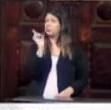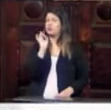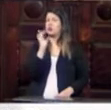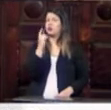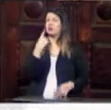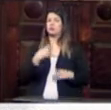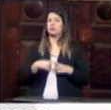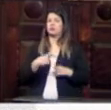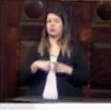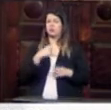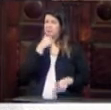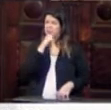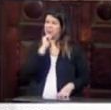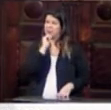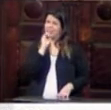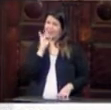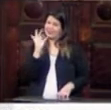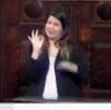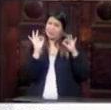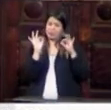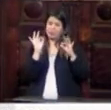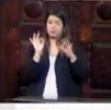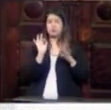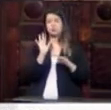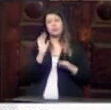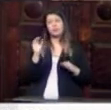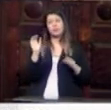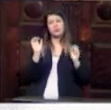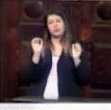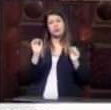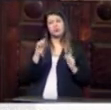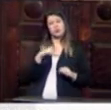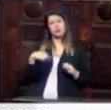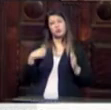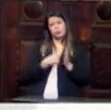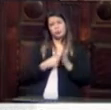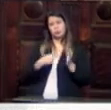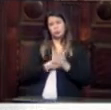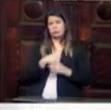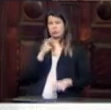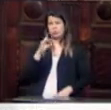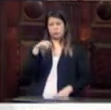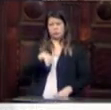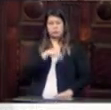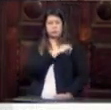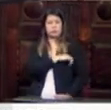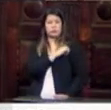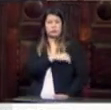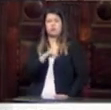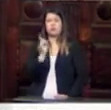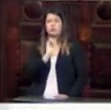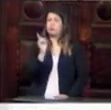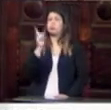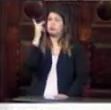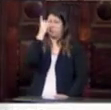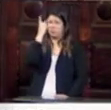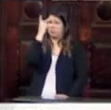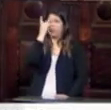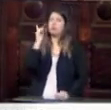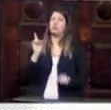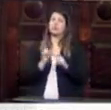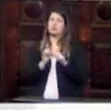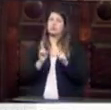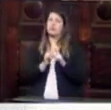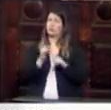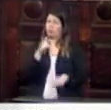que é simbólico, mas também porque unifica uma luta que não é só do Rio de Janeiro. Unifica com uma luta que está em São Paulo e que está em tantos outros